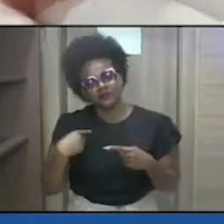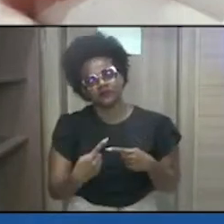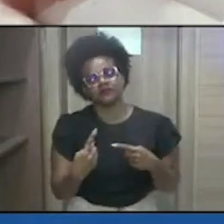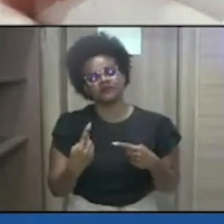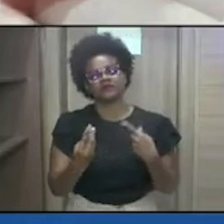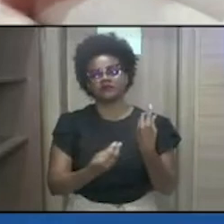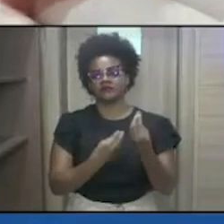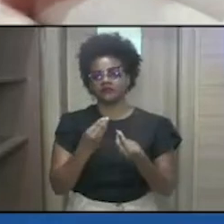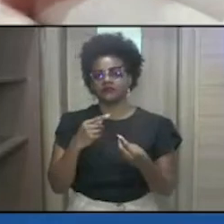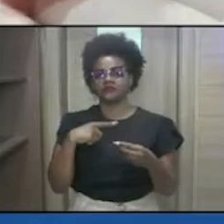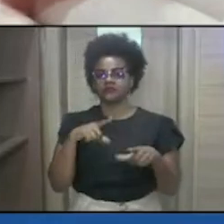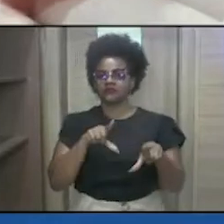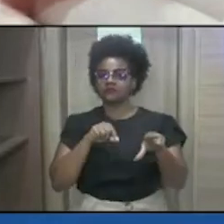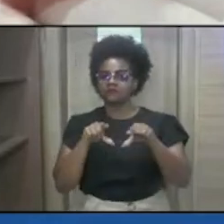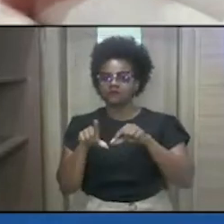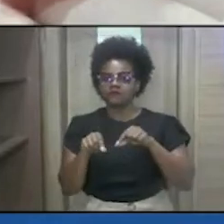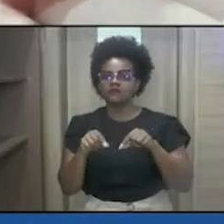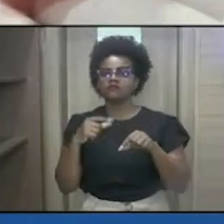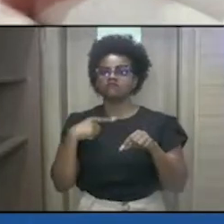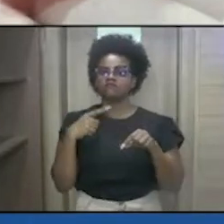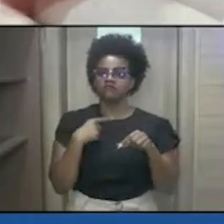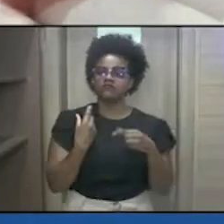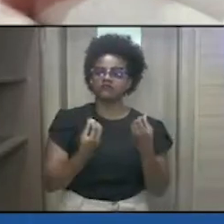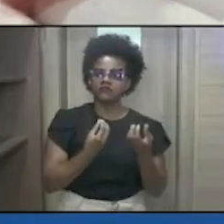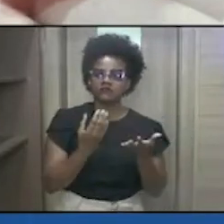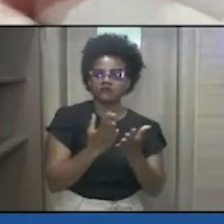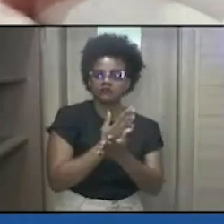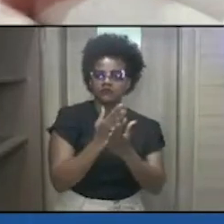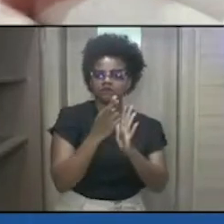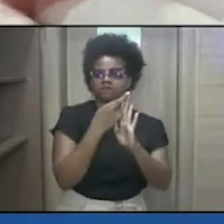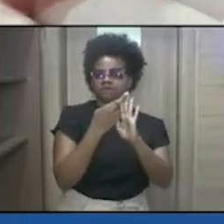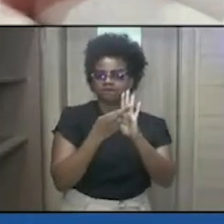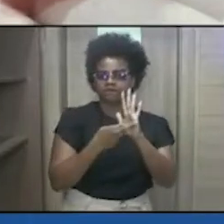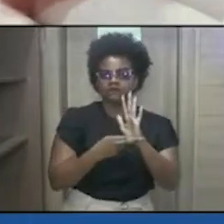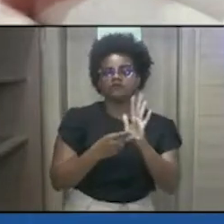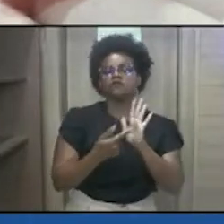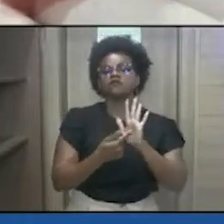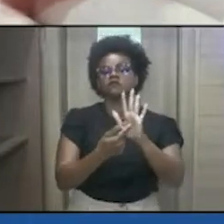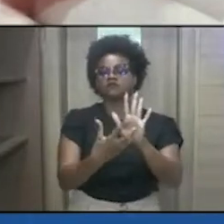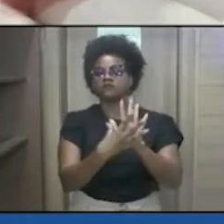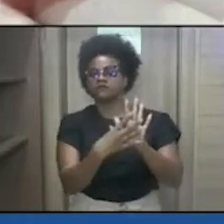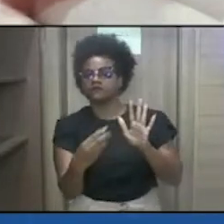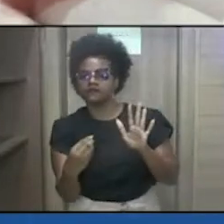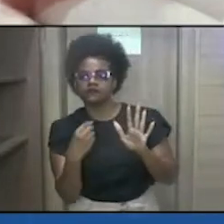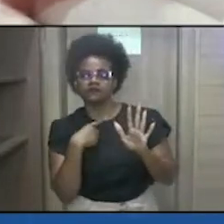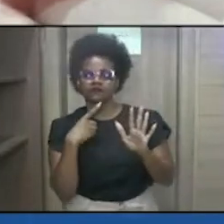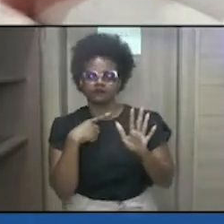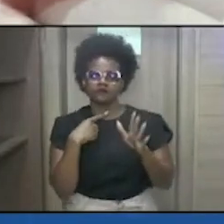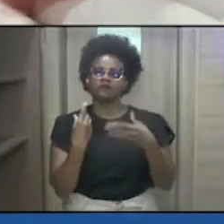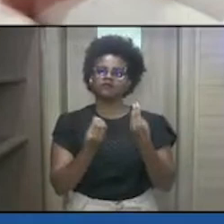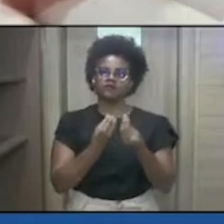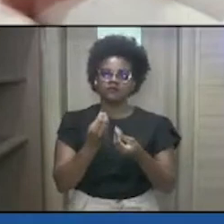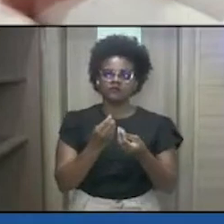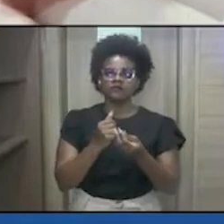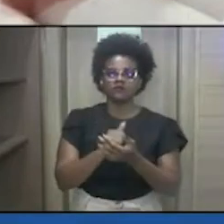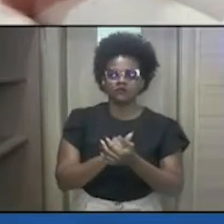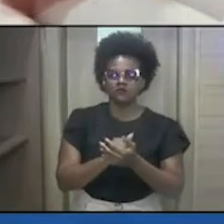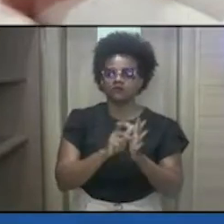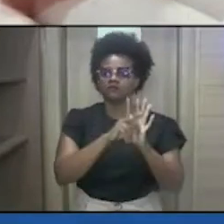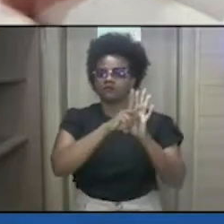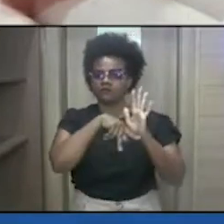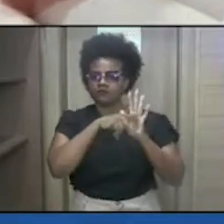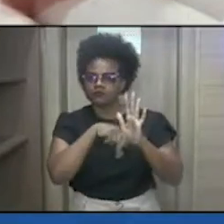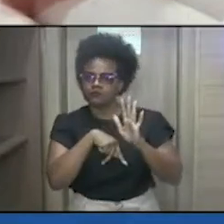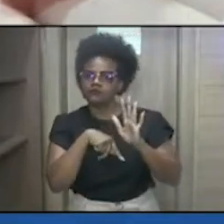fez uma seleção, né, intencional, a partir de alguns critérios, para uma amostra inicial. A gente tinha a previsão no projeto